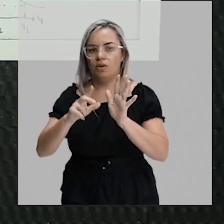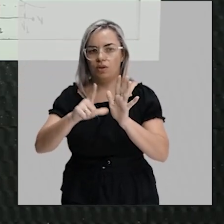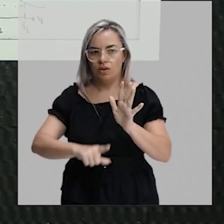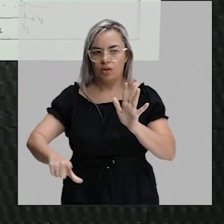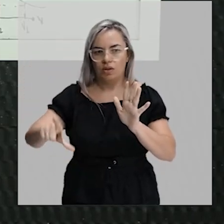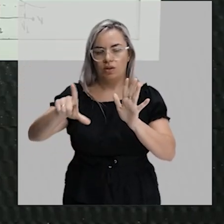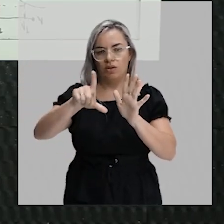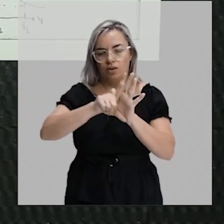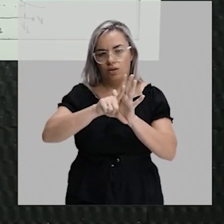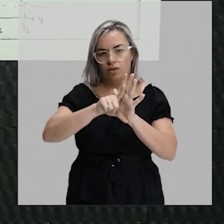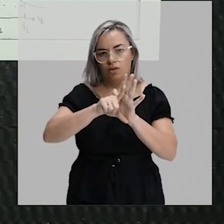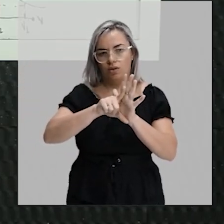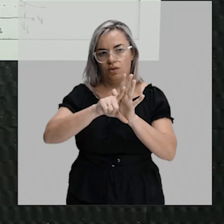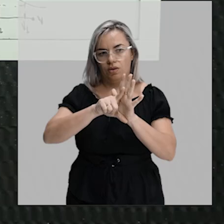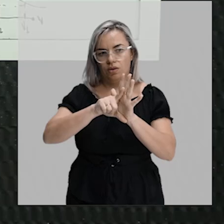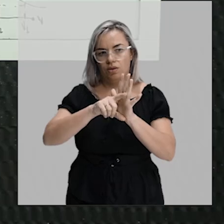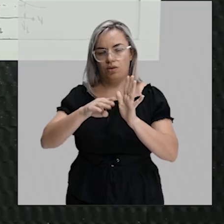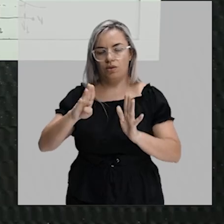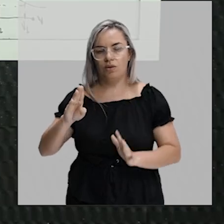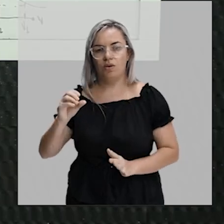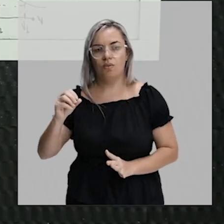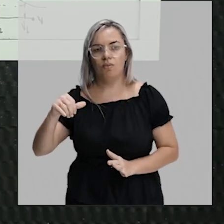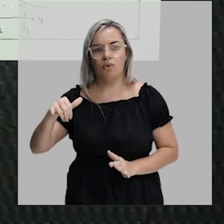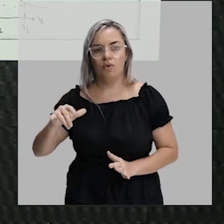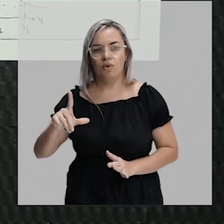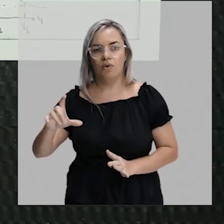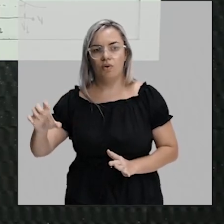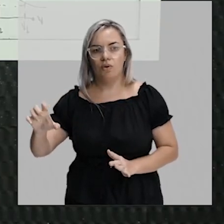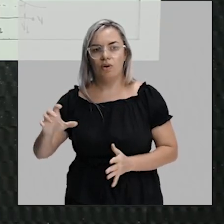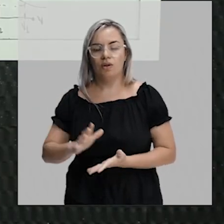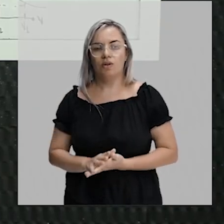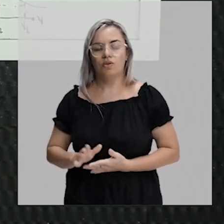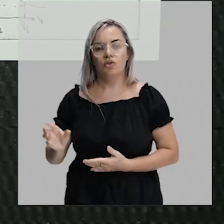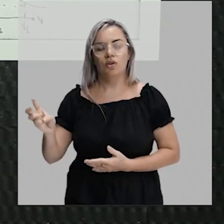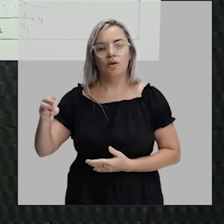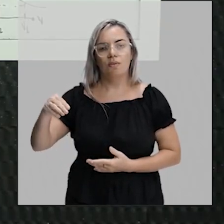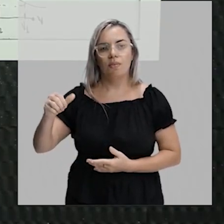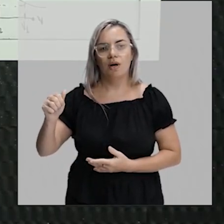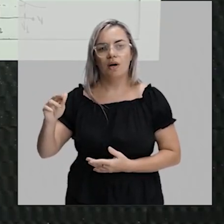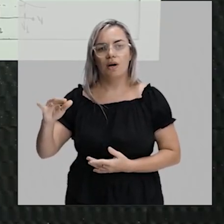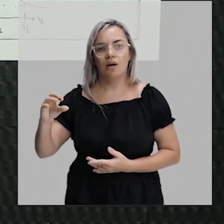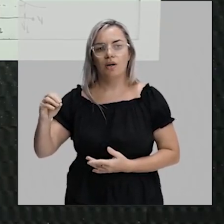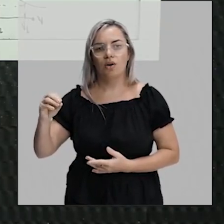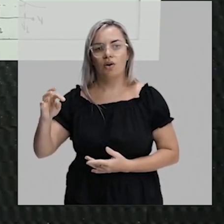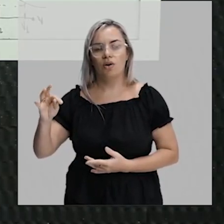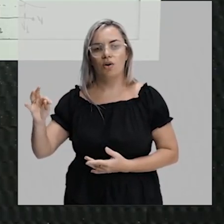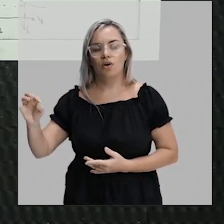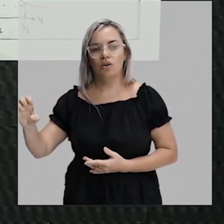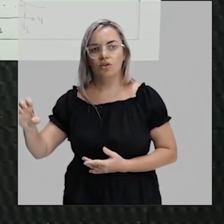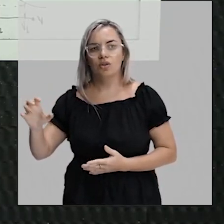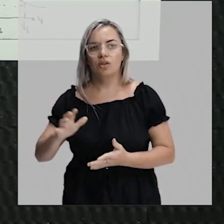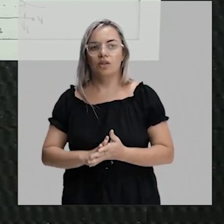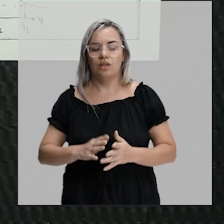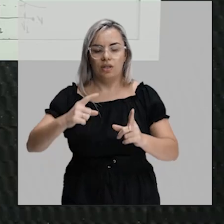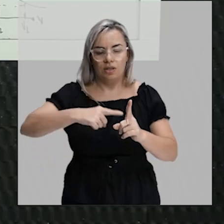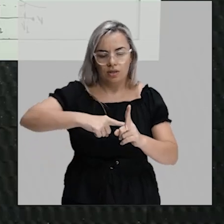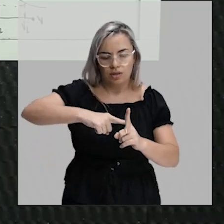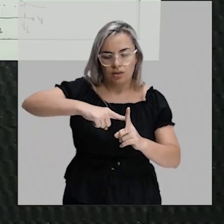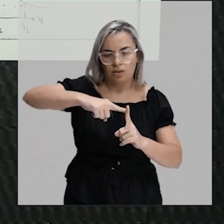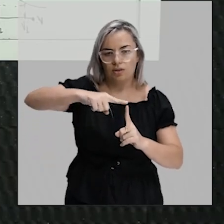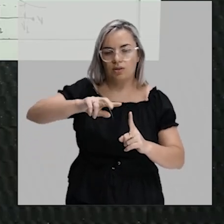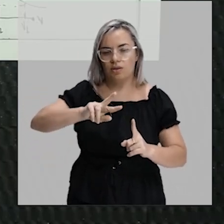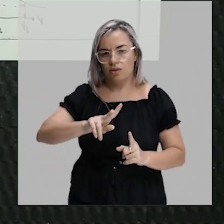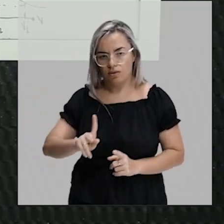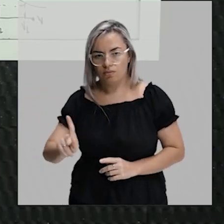né, que é a lei de Boyle, né, que é da isotérmica, tá ok? Então toda vez que a gente olhar um gráfico desse, nós já sabemos que se trata